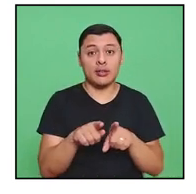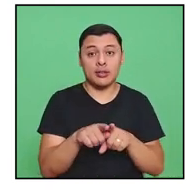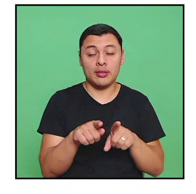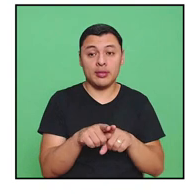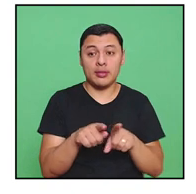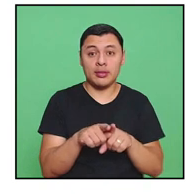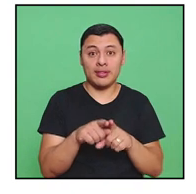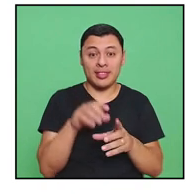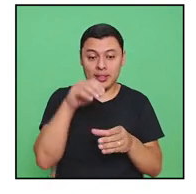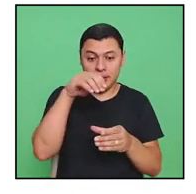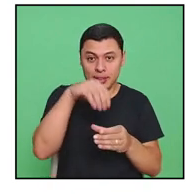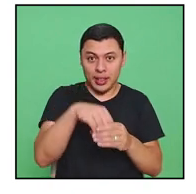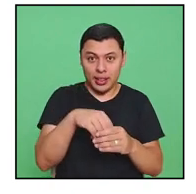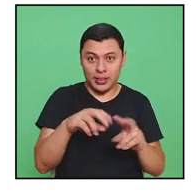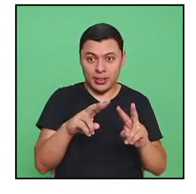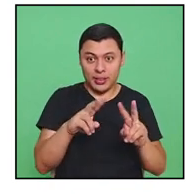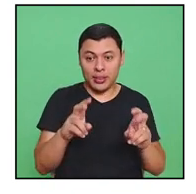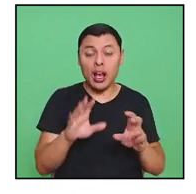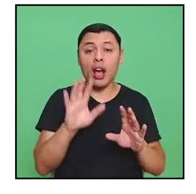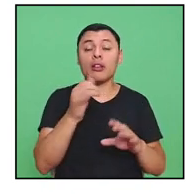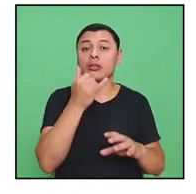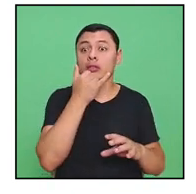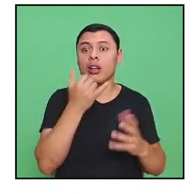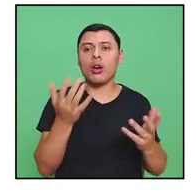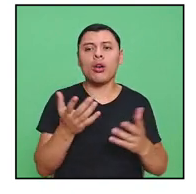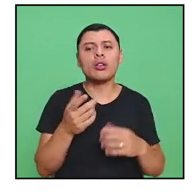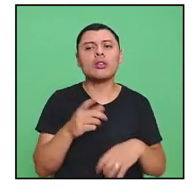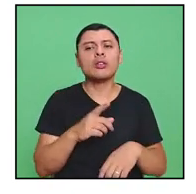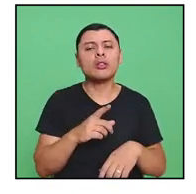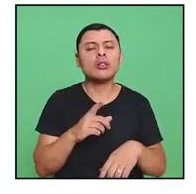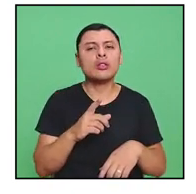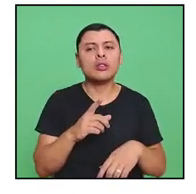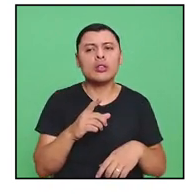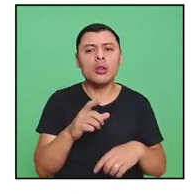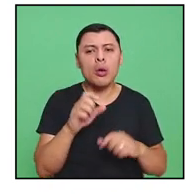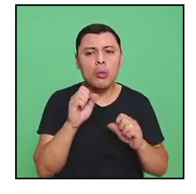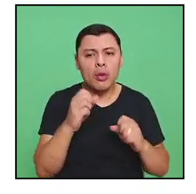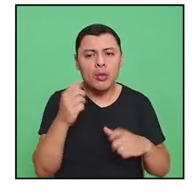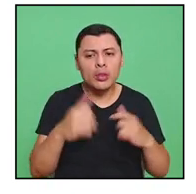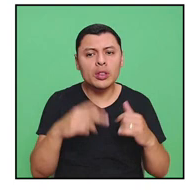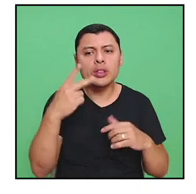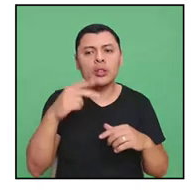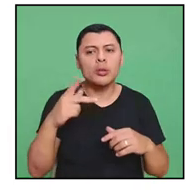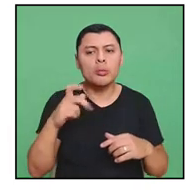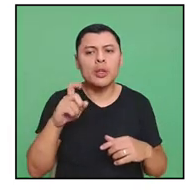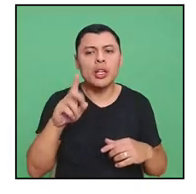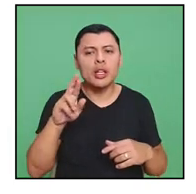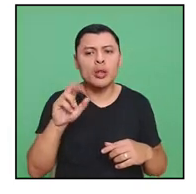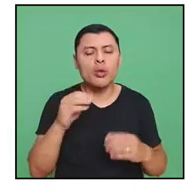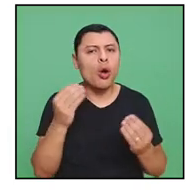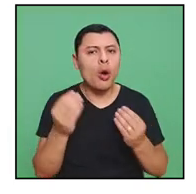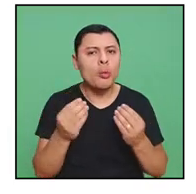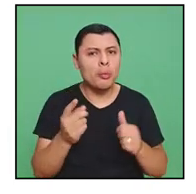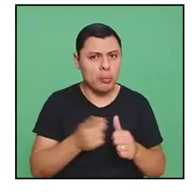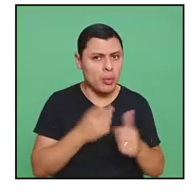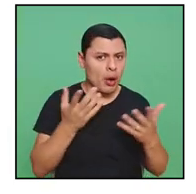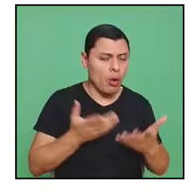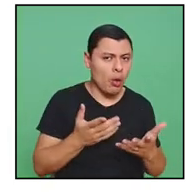dessa proposição, aí agora eu acho que só vi uma coisa. Você quer falar um pouco do seu trabalho agora ou você prefere falar depois do vídeo, Pedro?